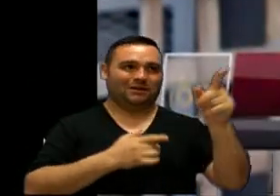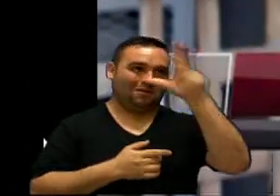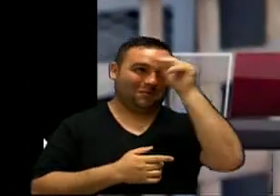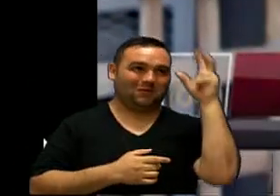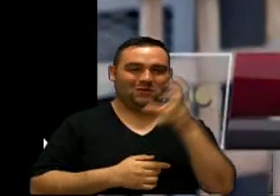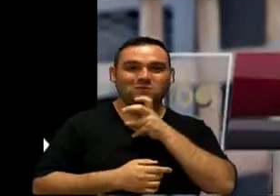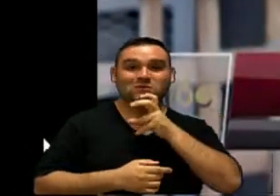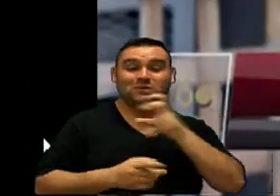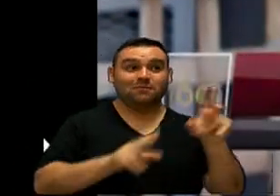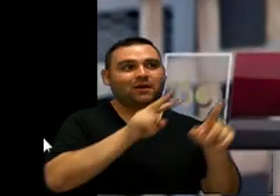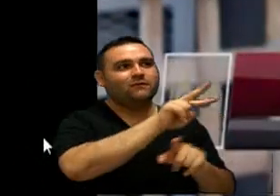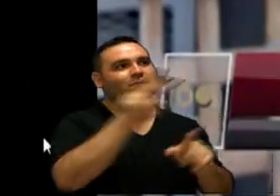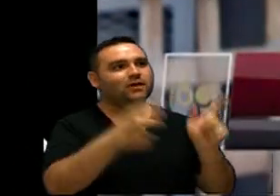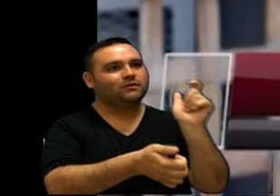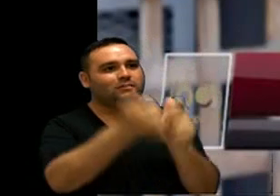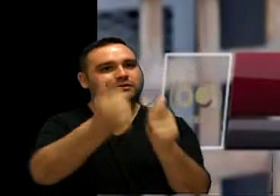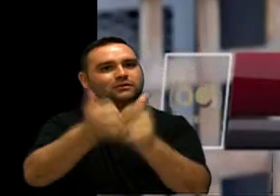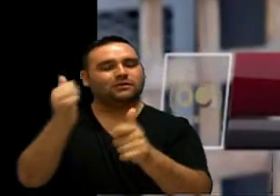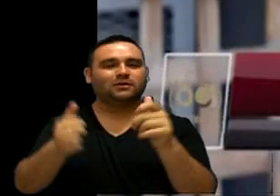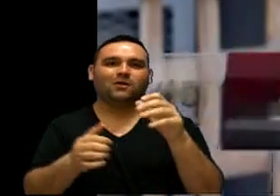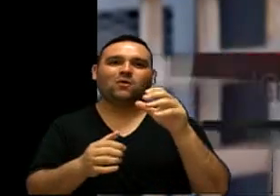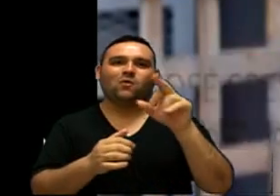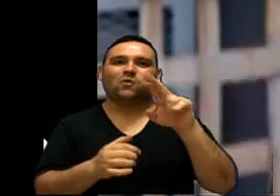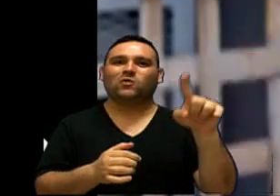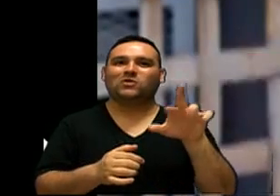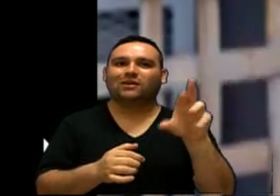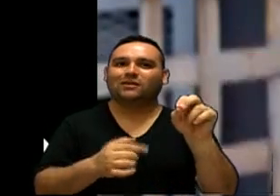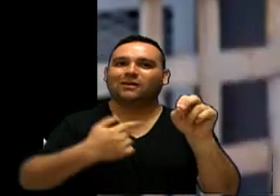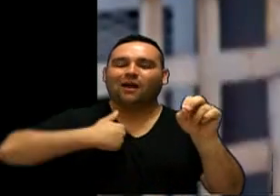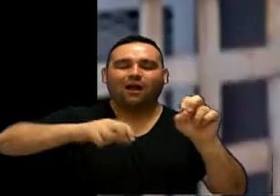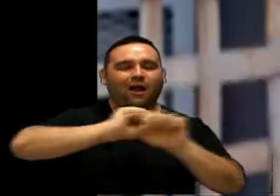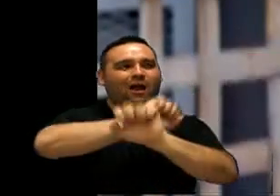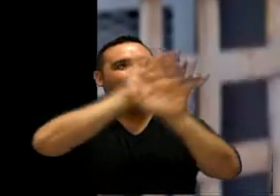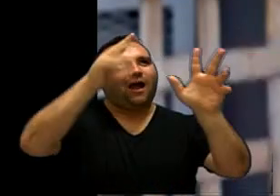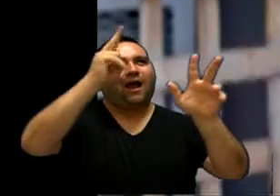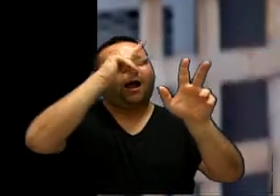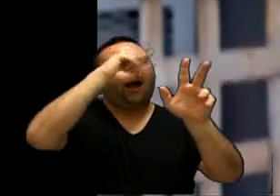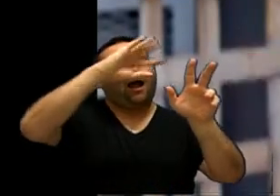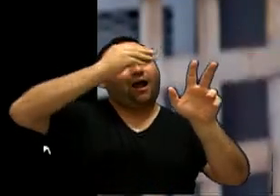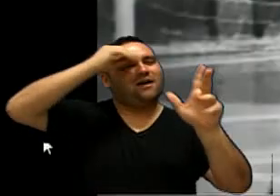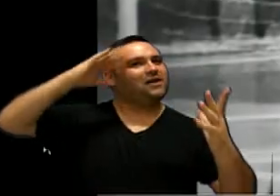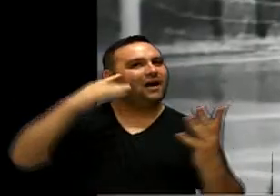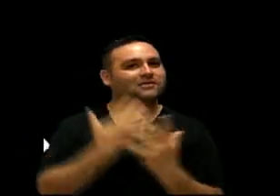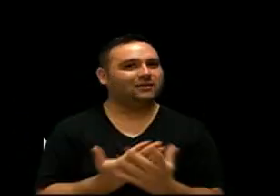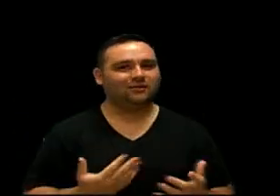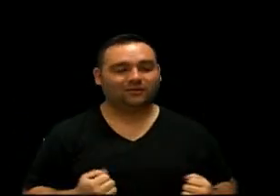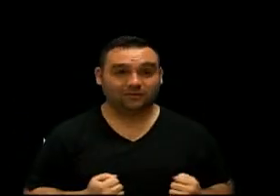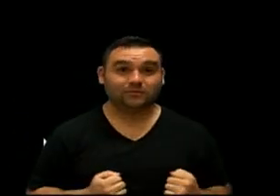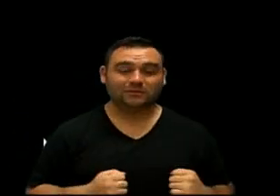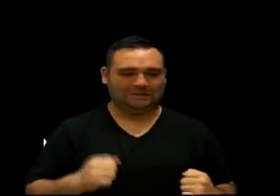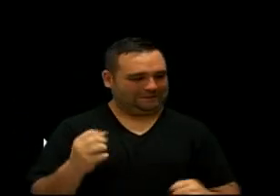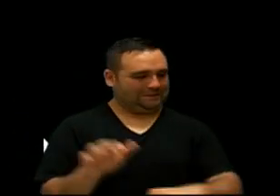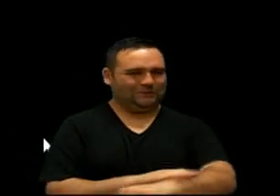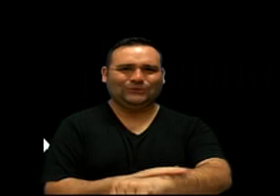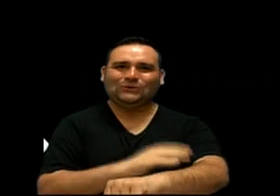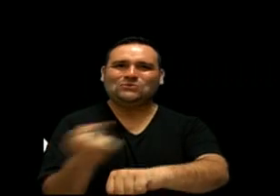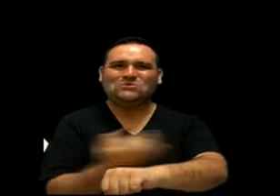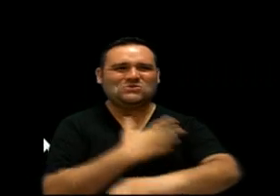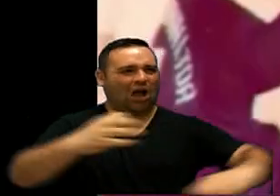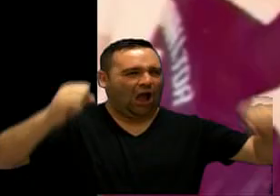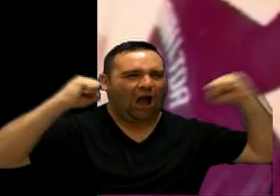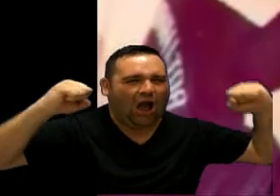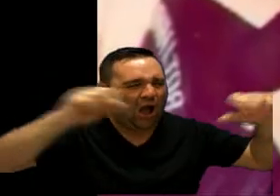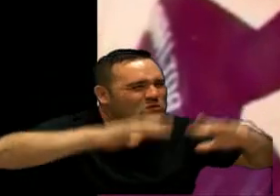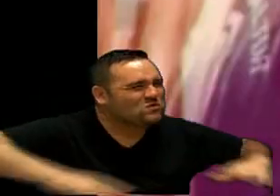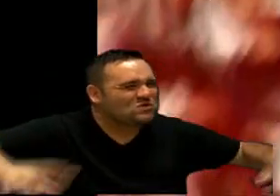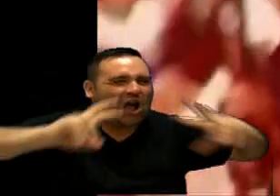de Sorocaba, assistir jogos do Cruzeirão. Isso ficou muito claro na minha memória até hoje, pela emoção, pela vibração